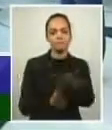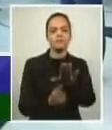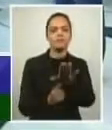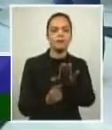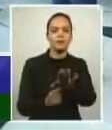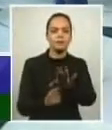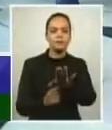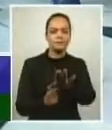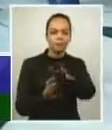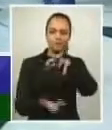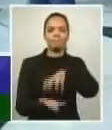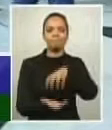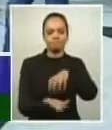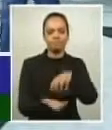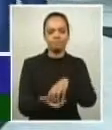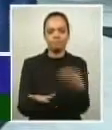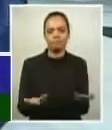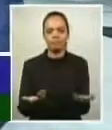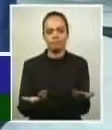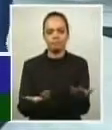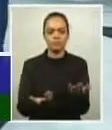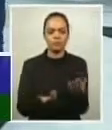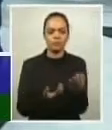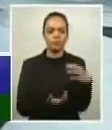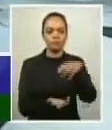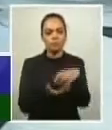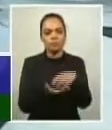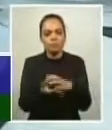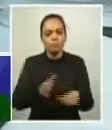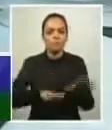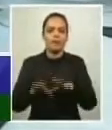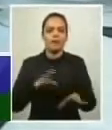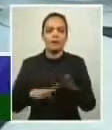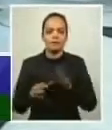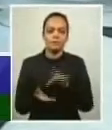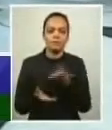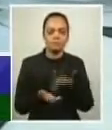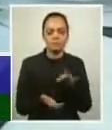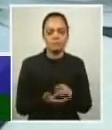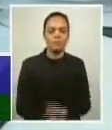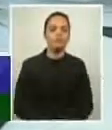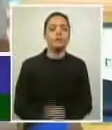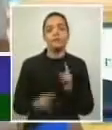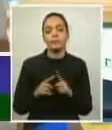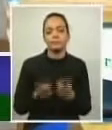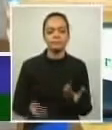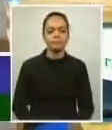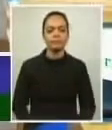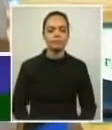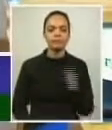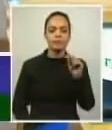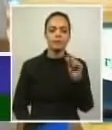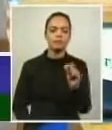mais orgânicas e mais organizadas orgânicas organizadas por que isso aqui